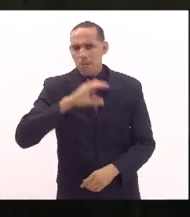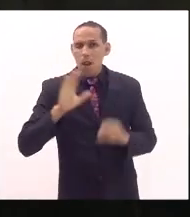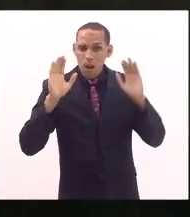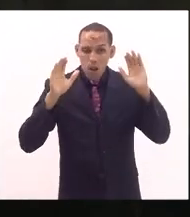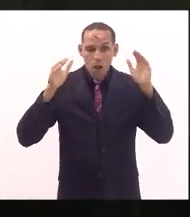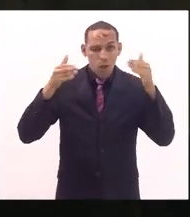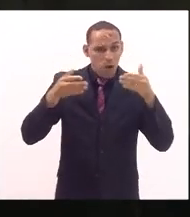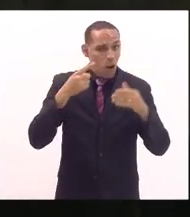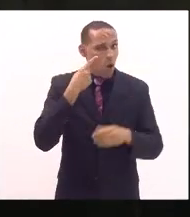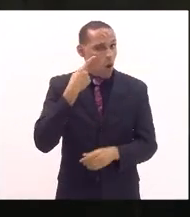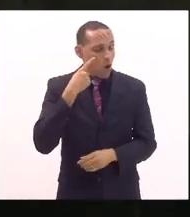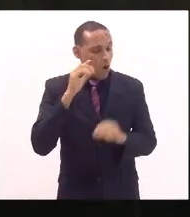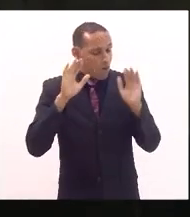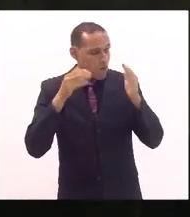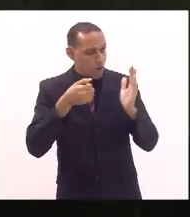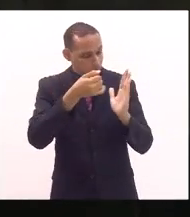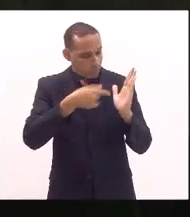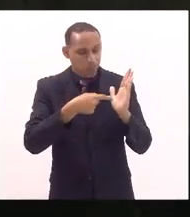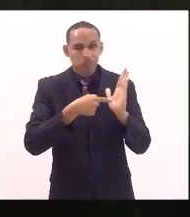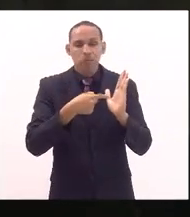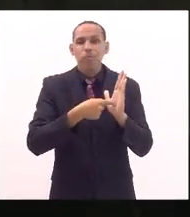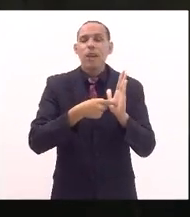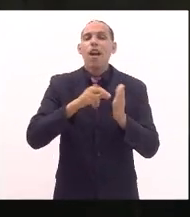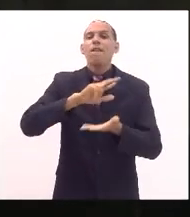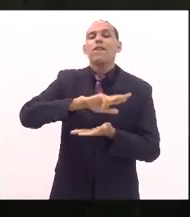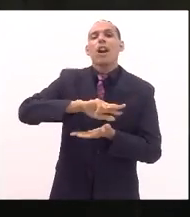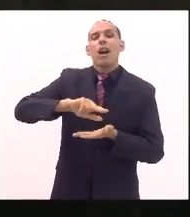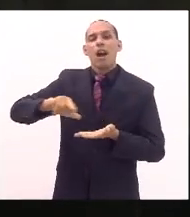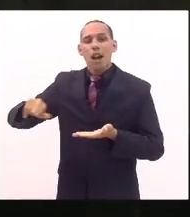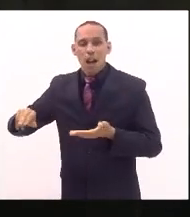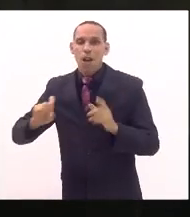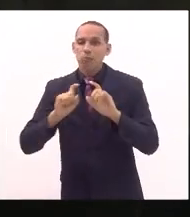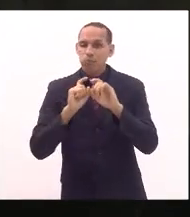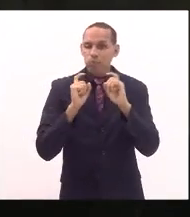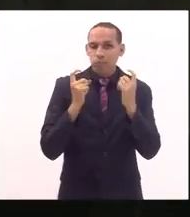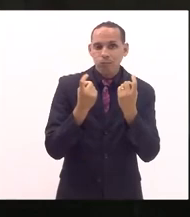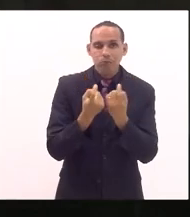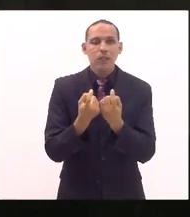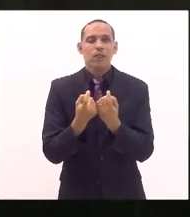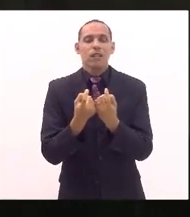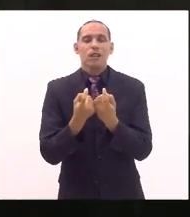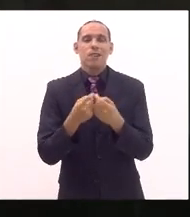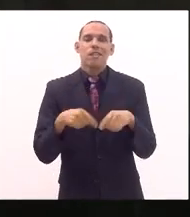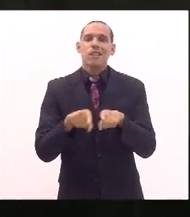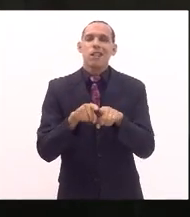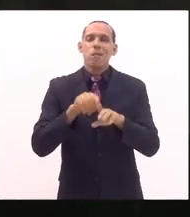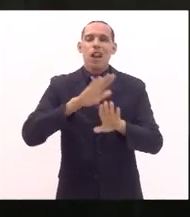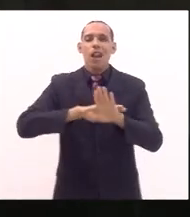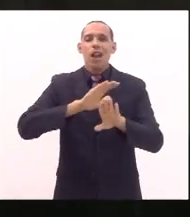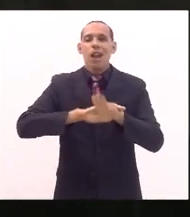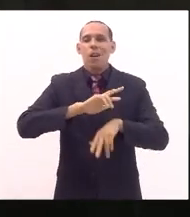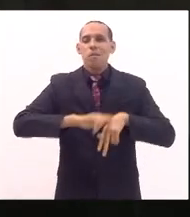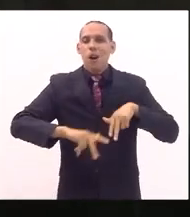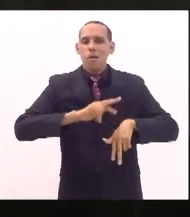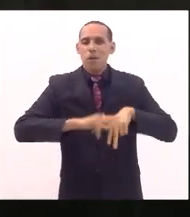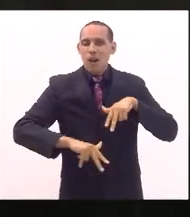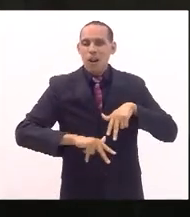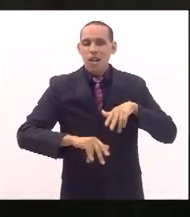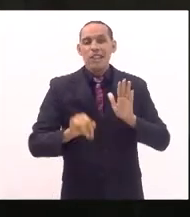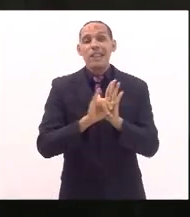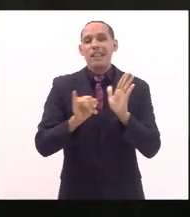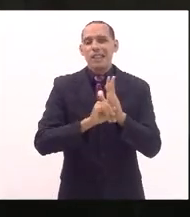e fot óleo e forte na diversidade de orientação sexual e da ideologia de gênero da